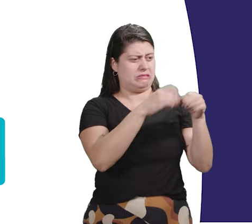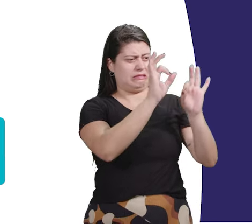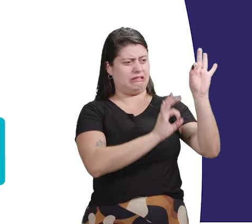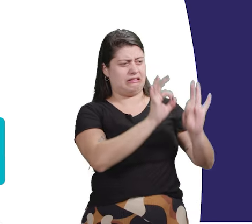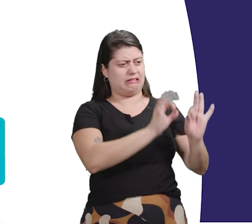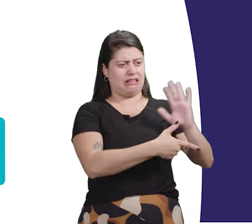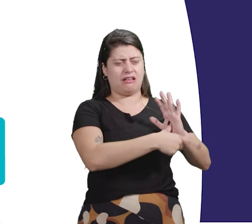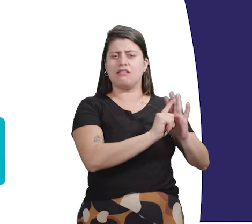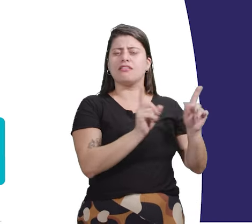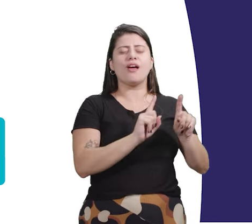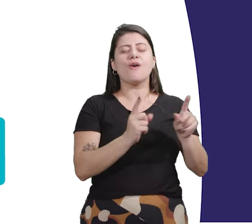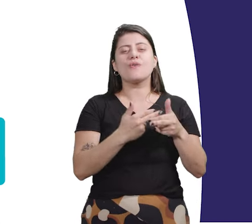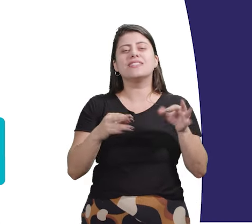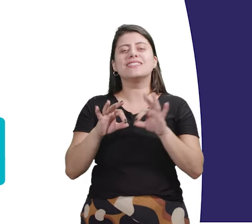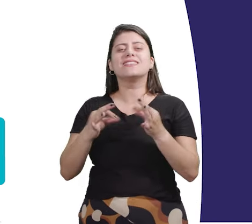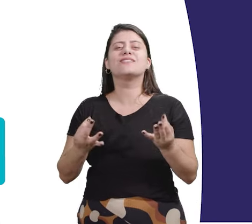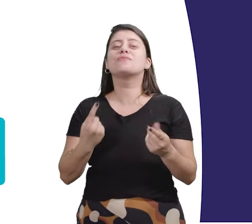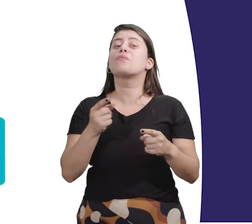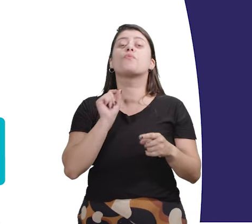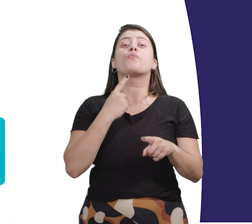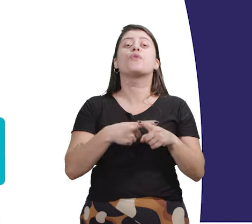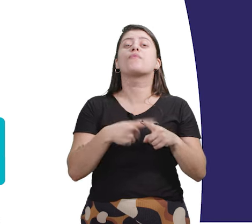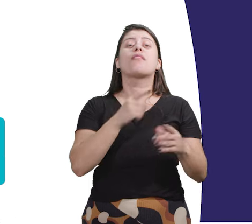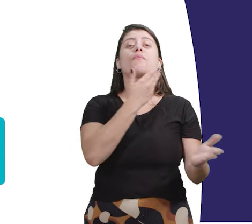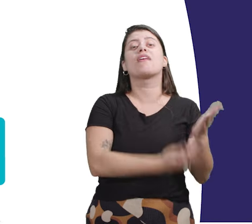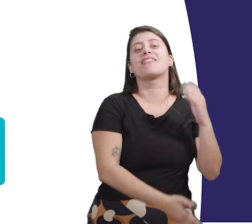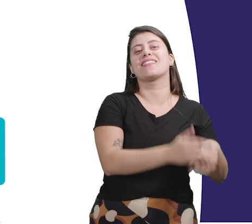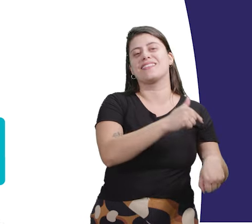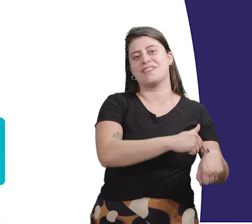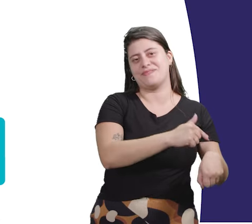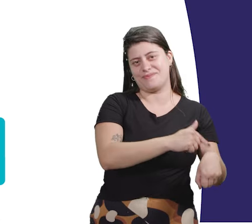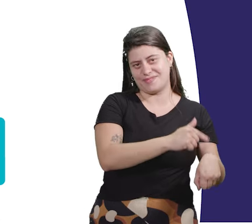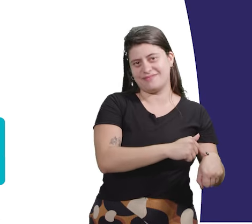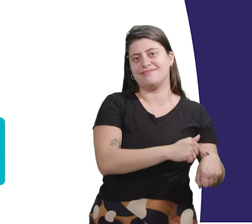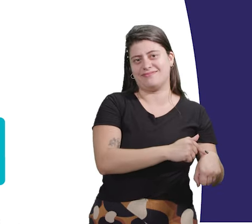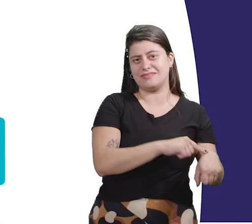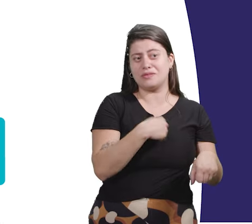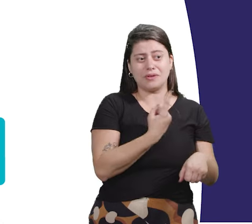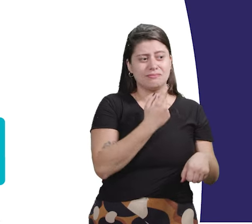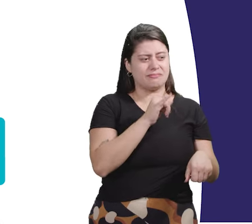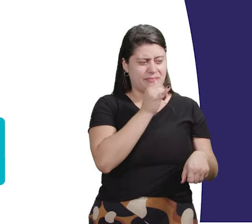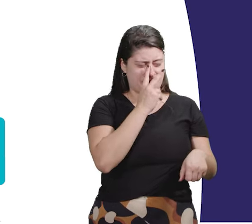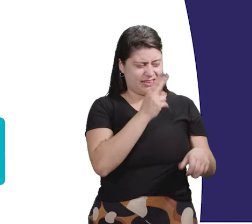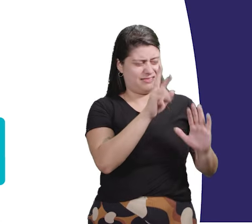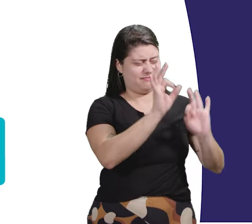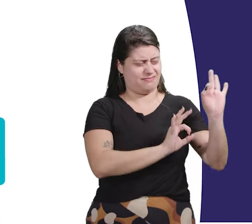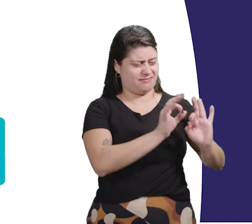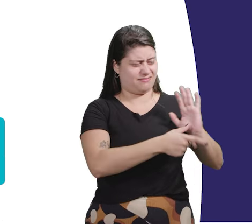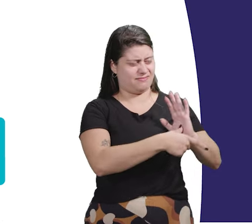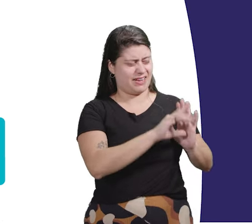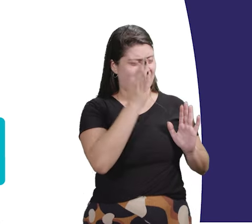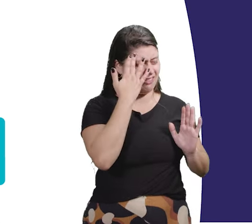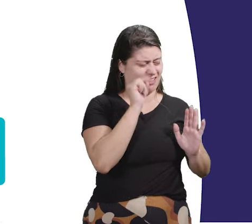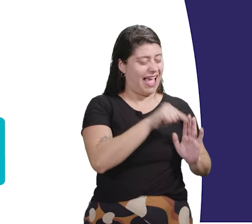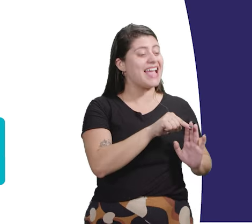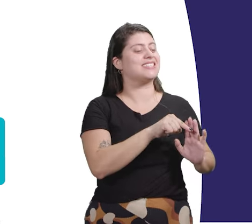né? Porque aí a gente perde muito tempo, a gente fica esperando pontualmente situações acontecerem para a gente entender como o tempo de